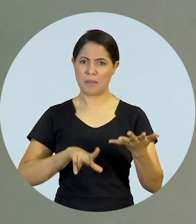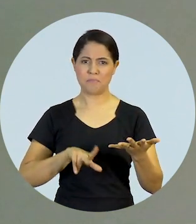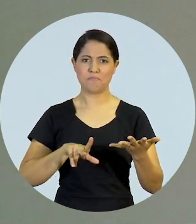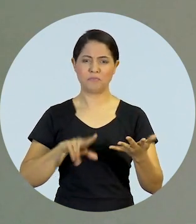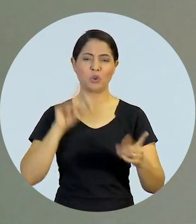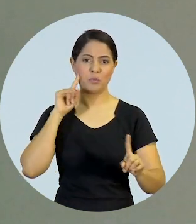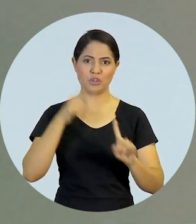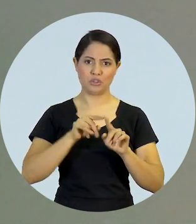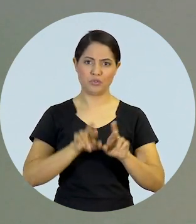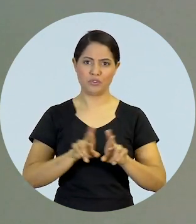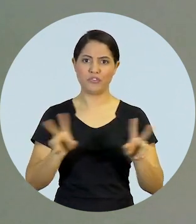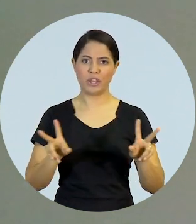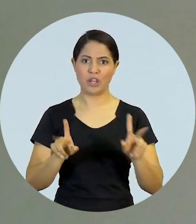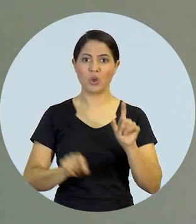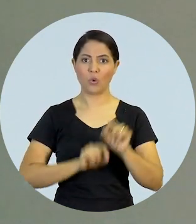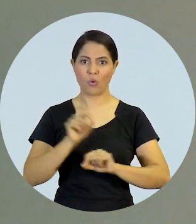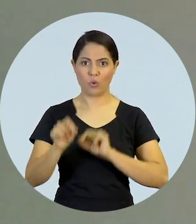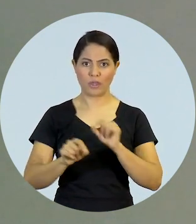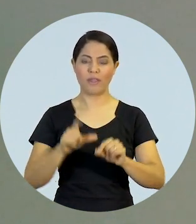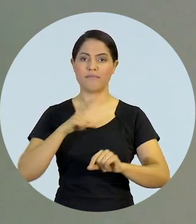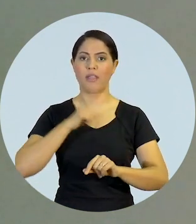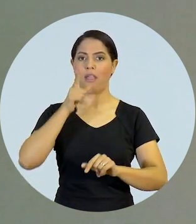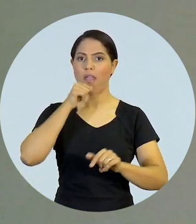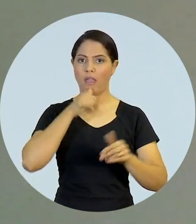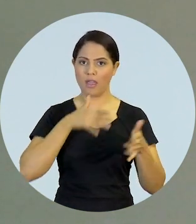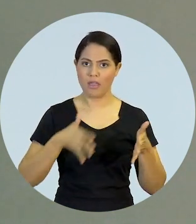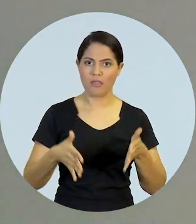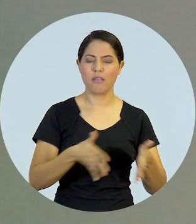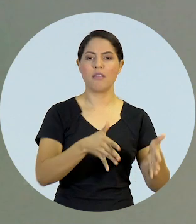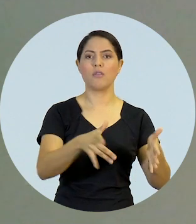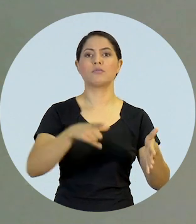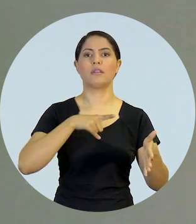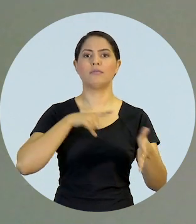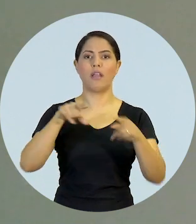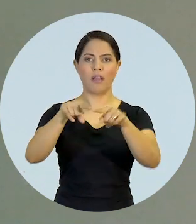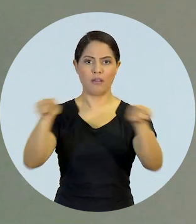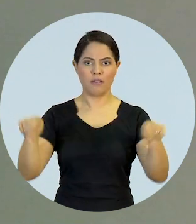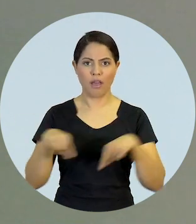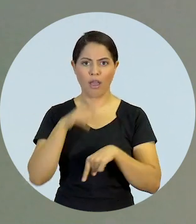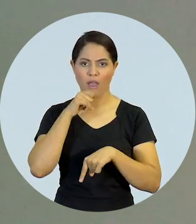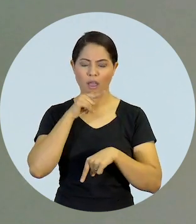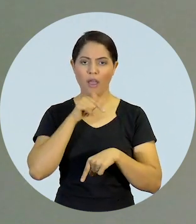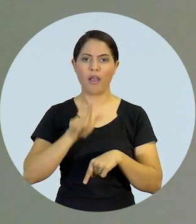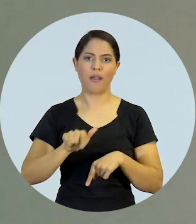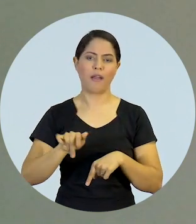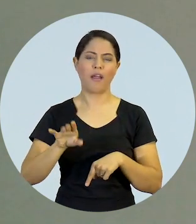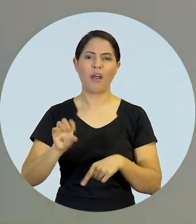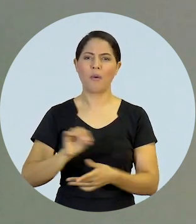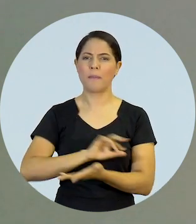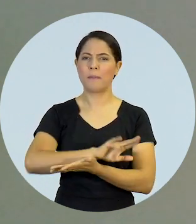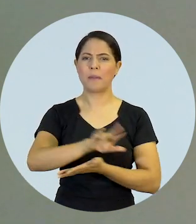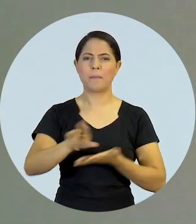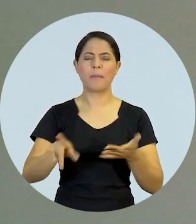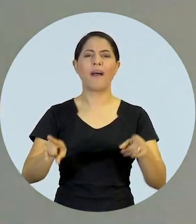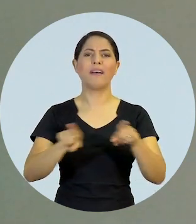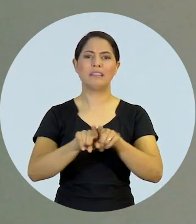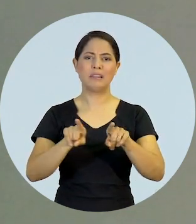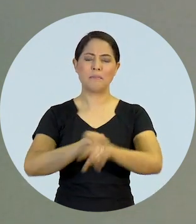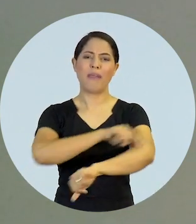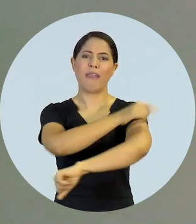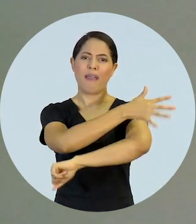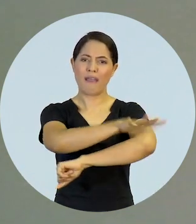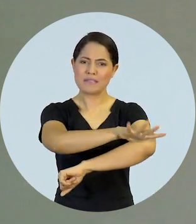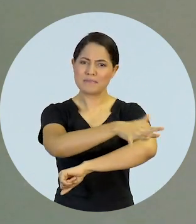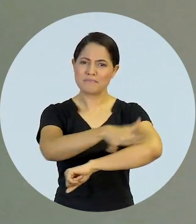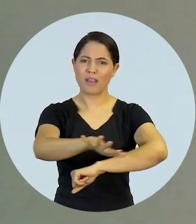várias questões. Desde o assoreamento de rios e de lagoas, desde a questão da poluição das